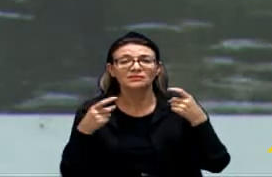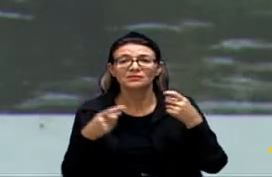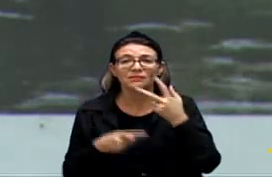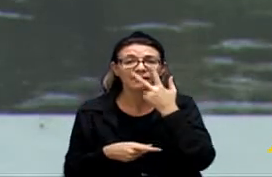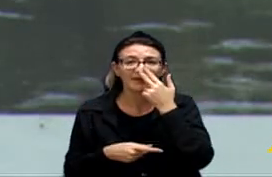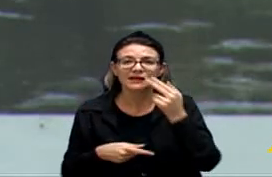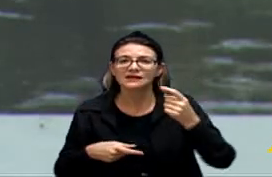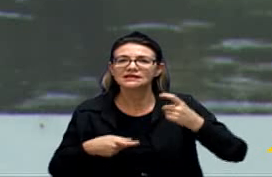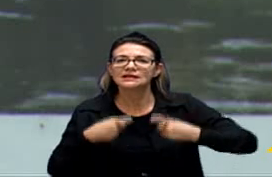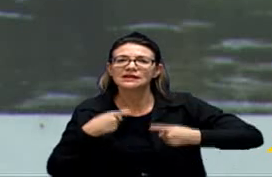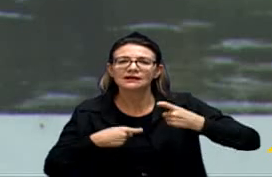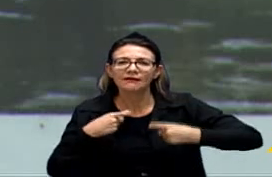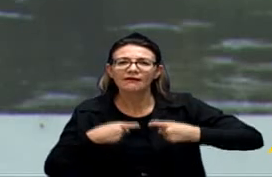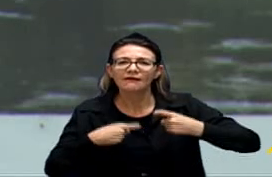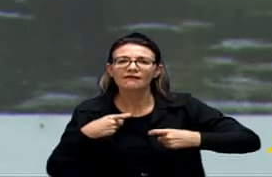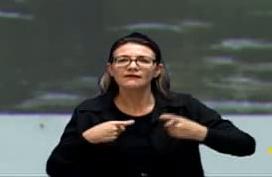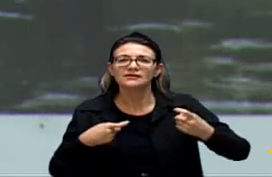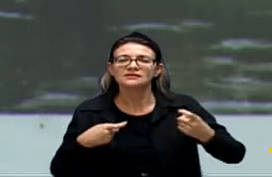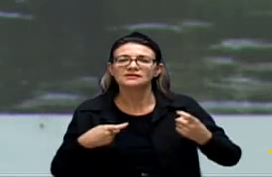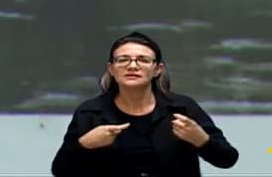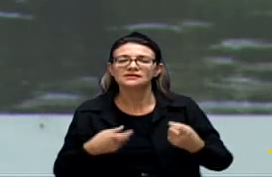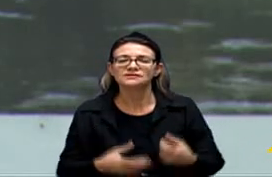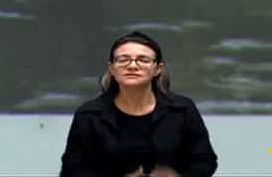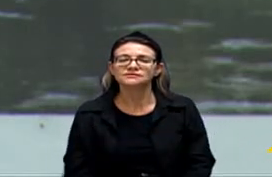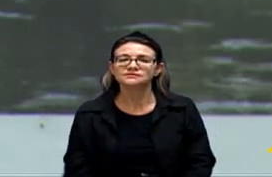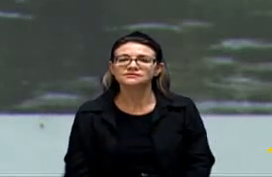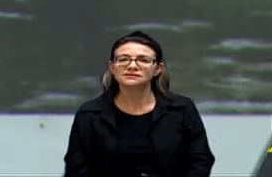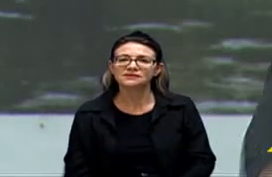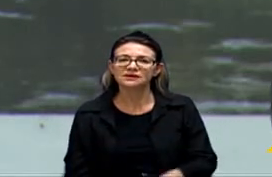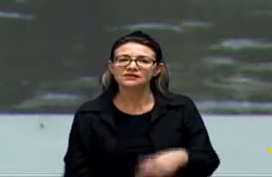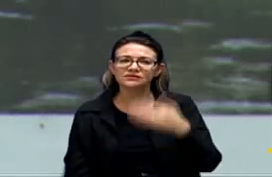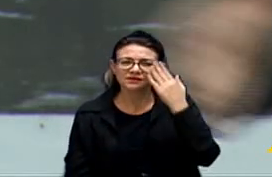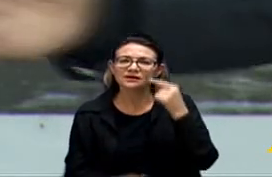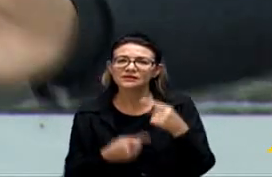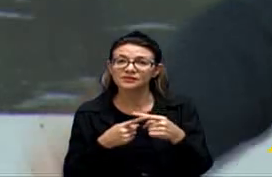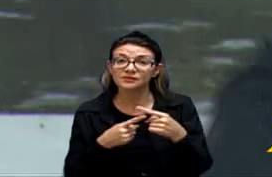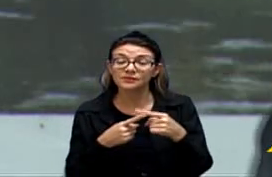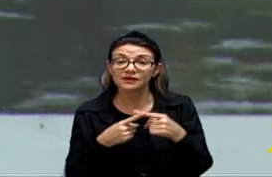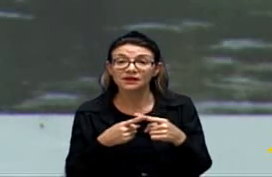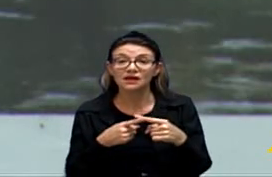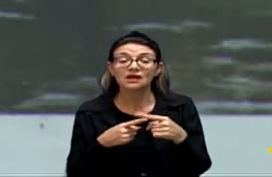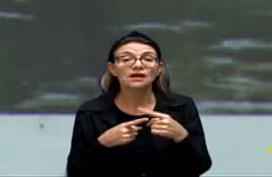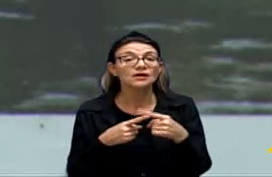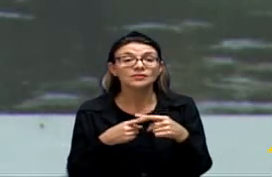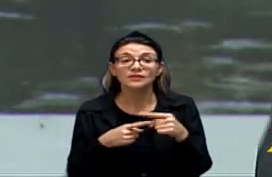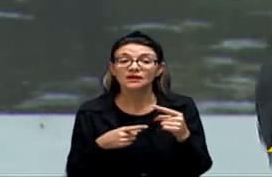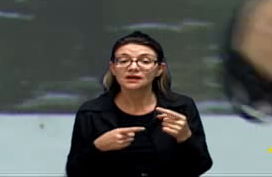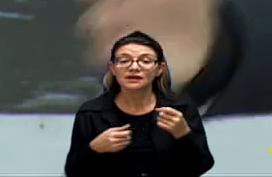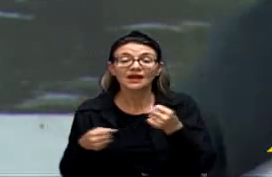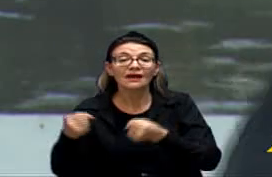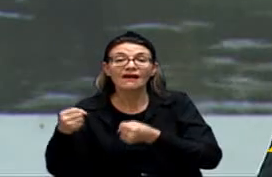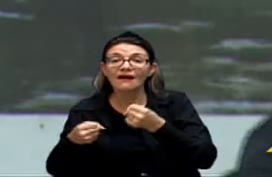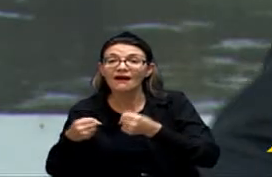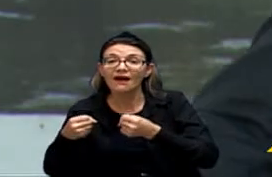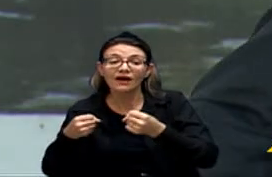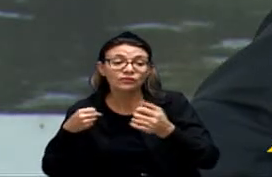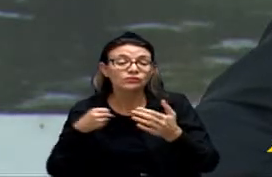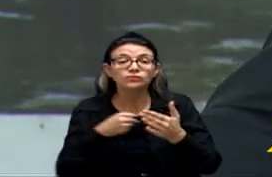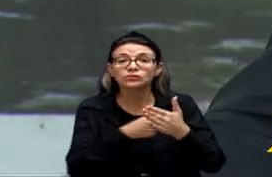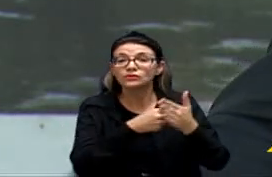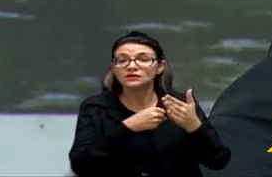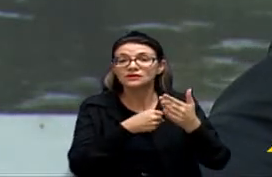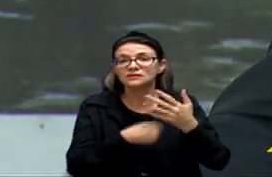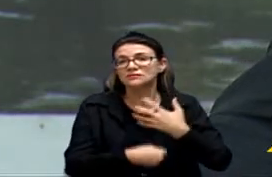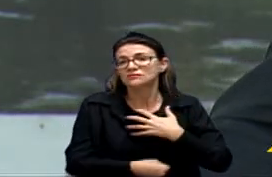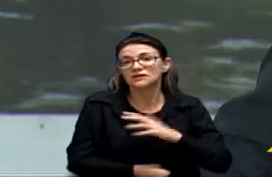e eu perguntei para um na rua né e ele falou Olha é o seguinte sabe porque eu coloco porque eu não quero que os carros me atropelem que os carros Batam em mim eu falei por